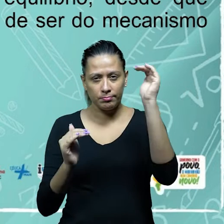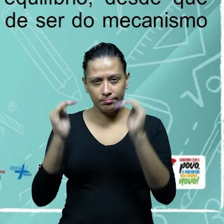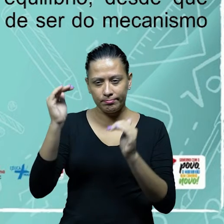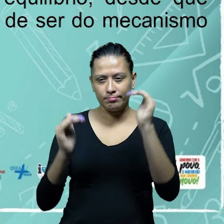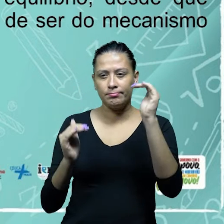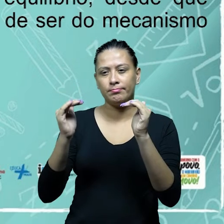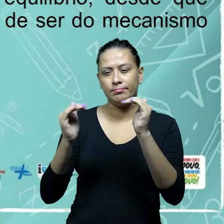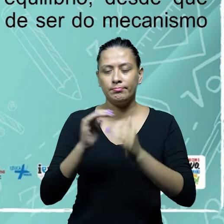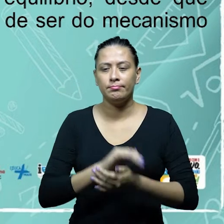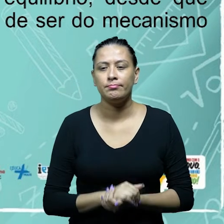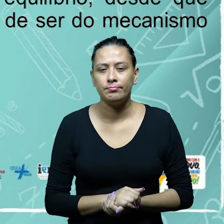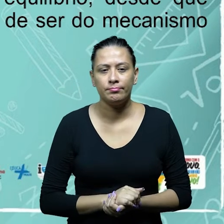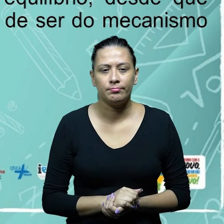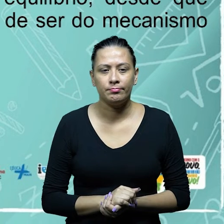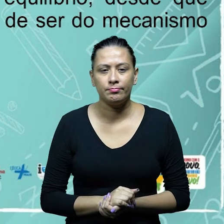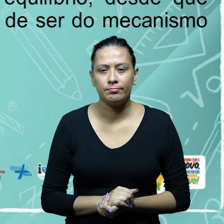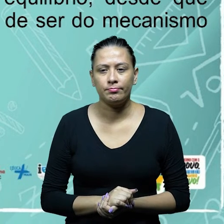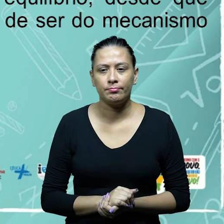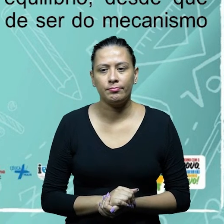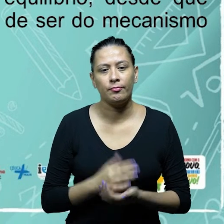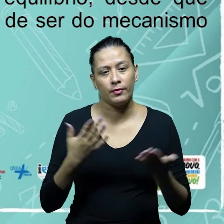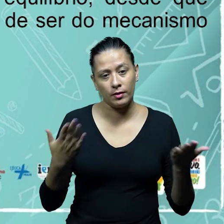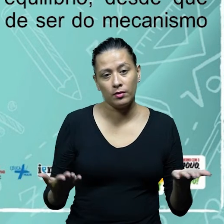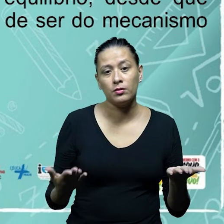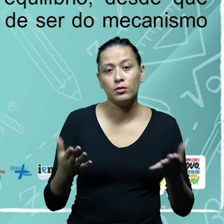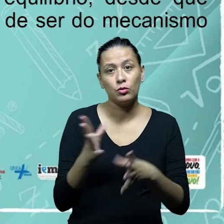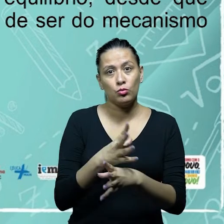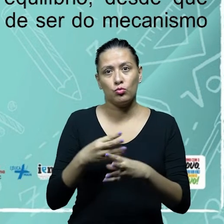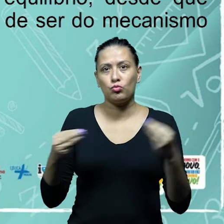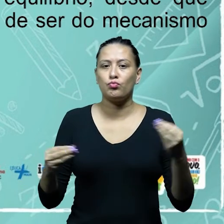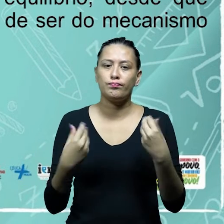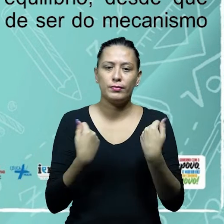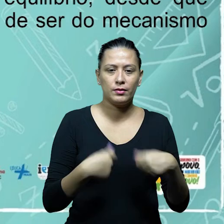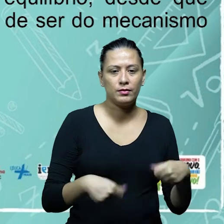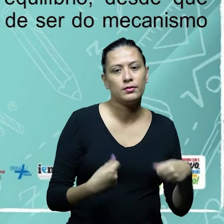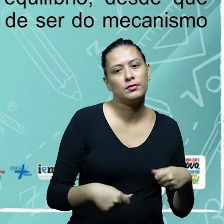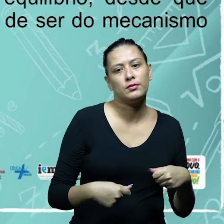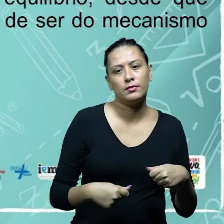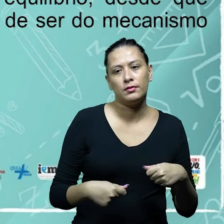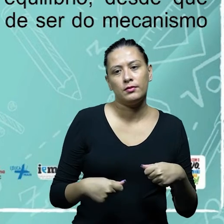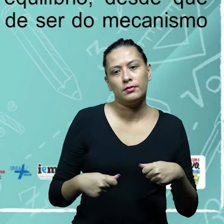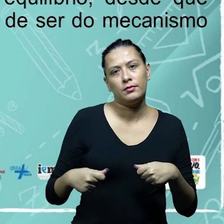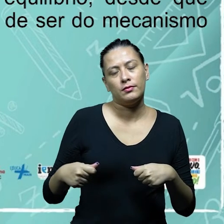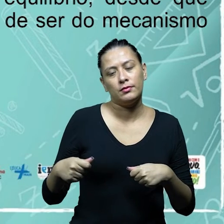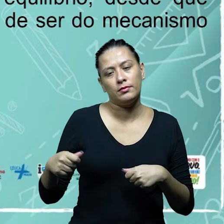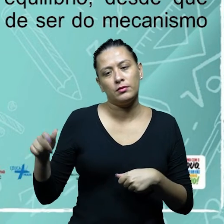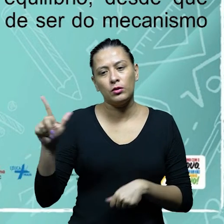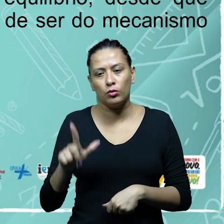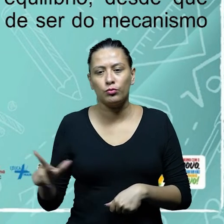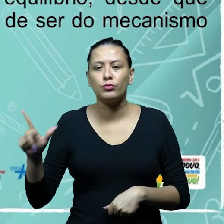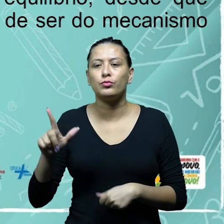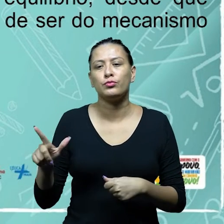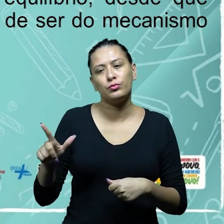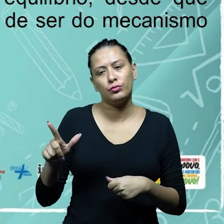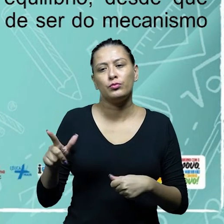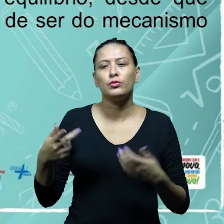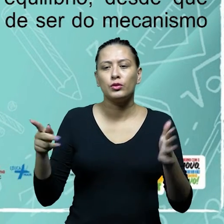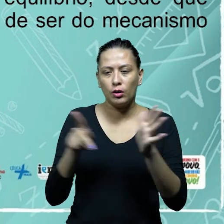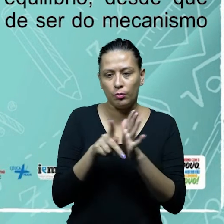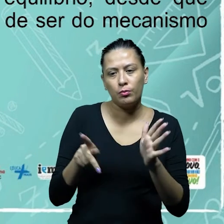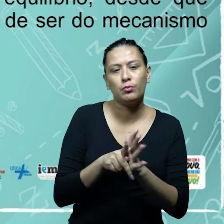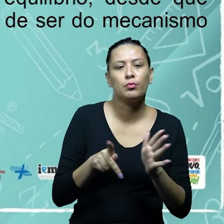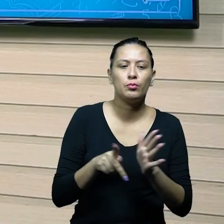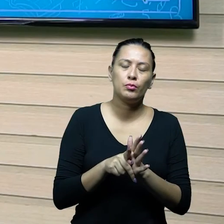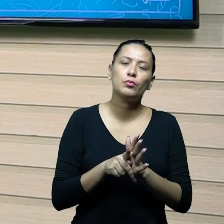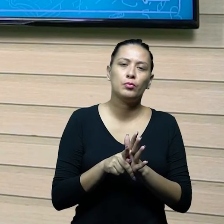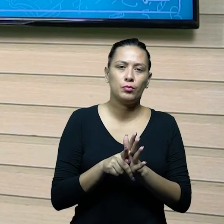equilíbrio é desde que desapareça necessidade se a senhora obviamente a razão de ser no mecanismo